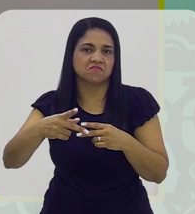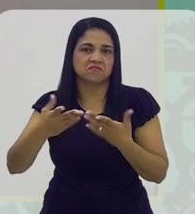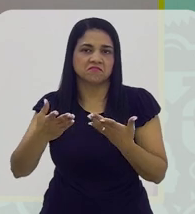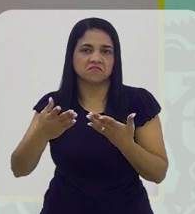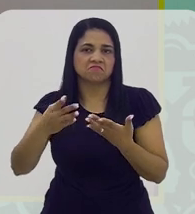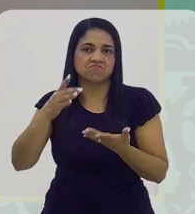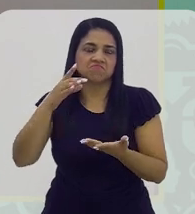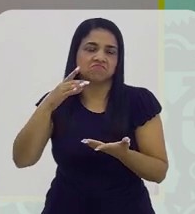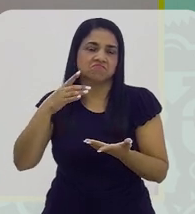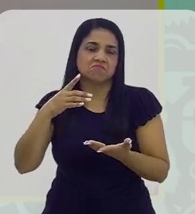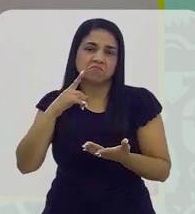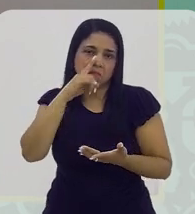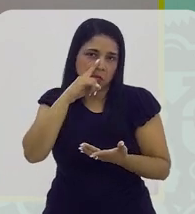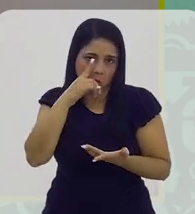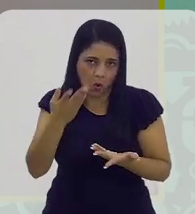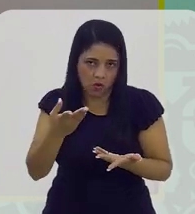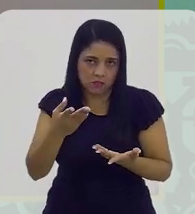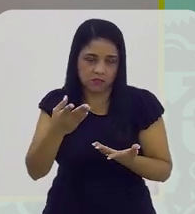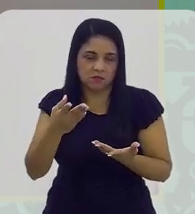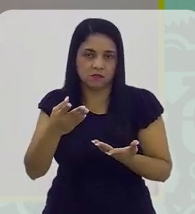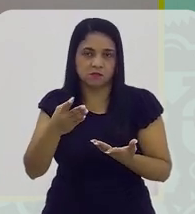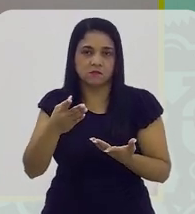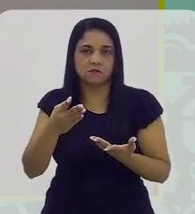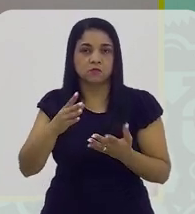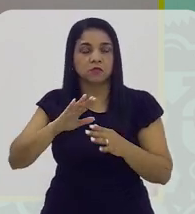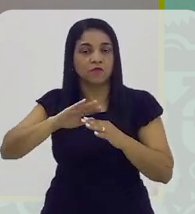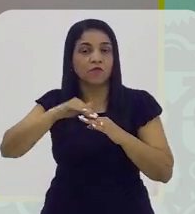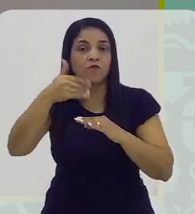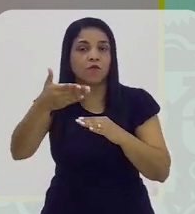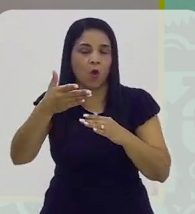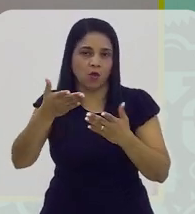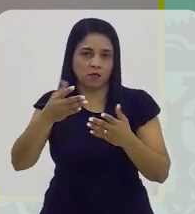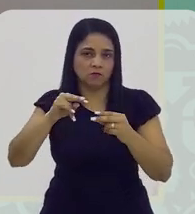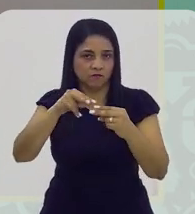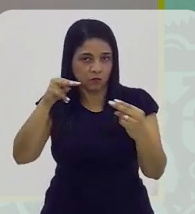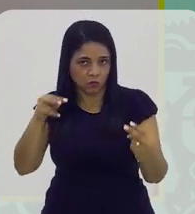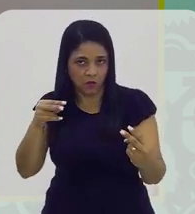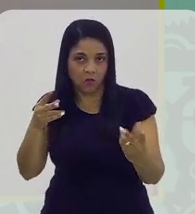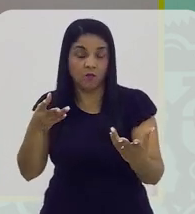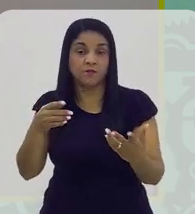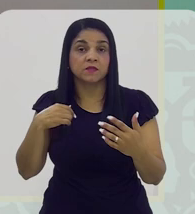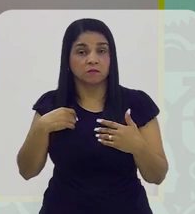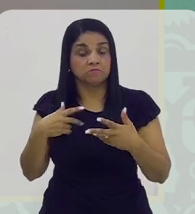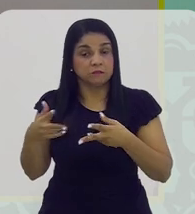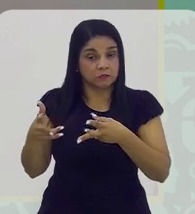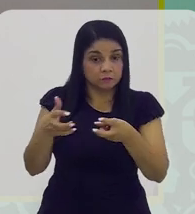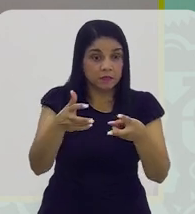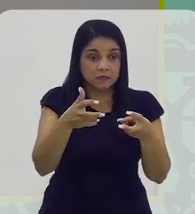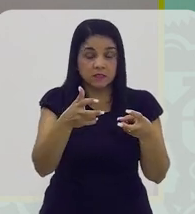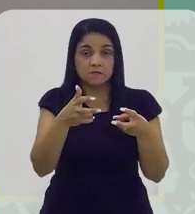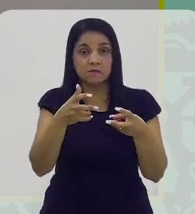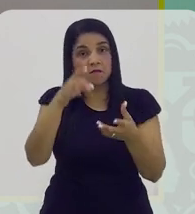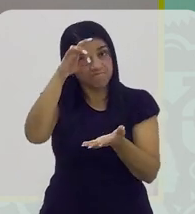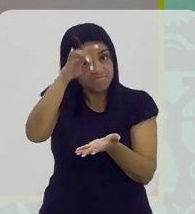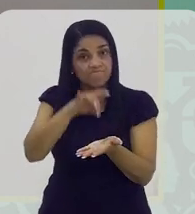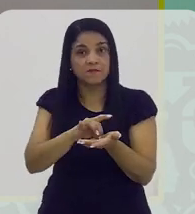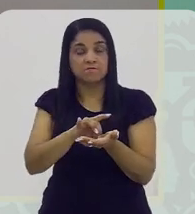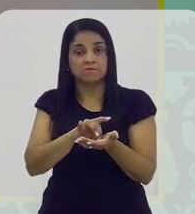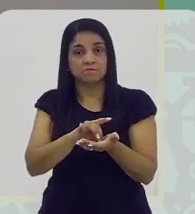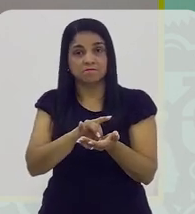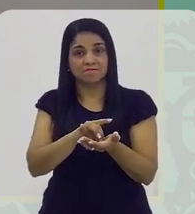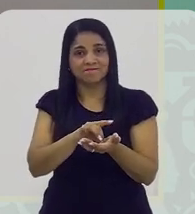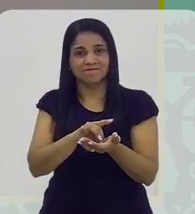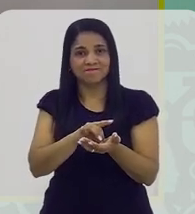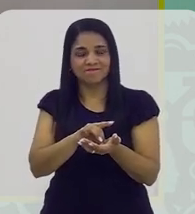reais no mundo fora do virtual. Isso é uma coisa que a gente está vendo muito e é muito complicado porque você tem um descolamento